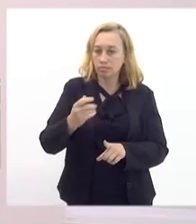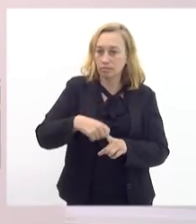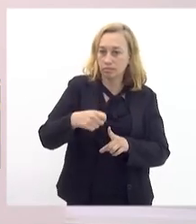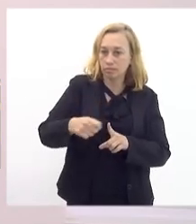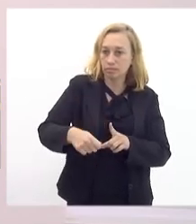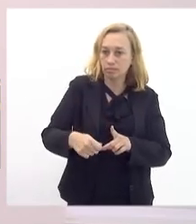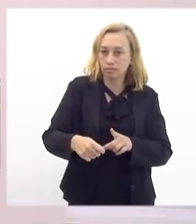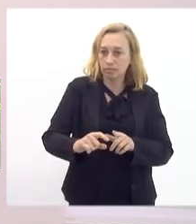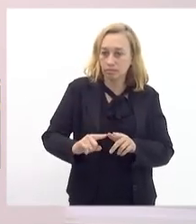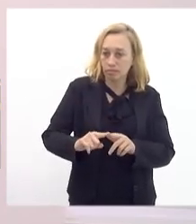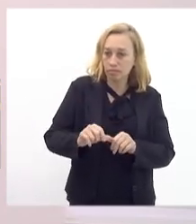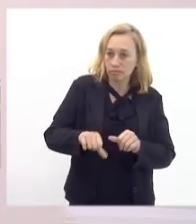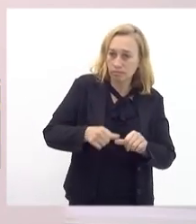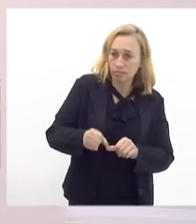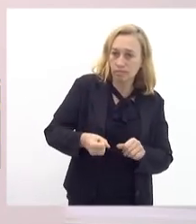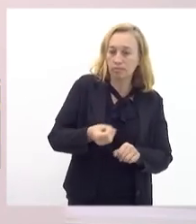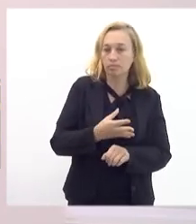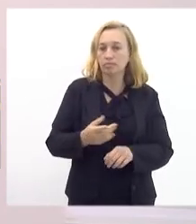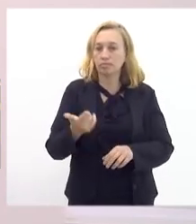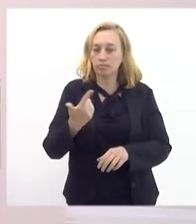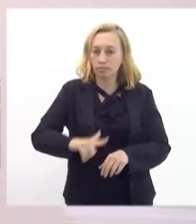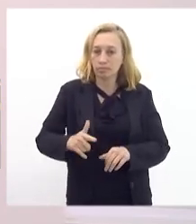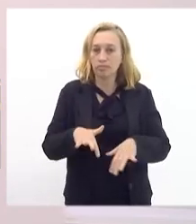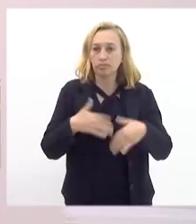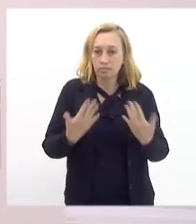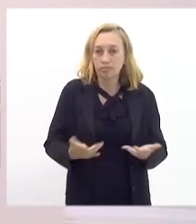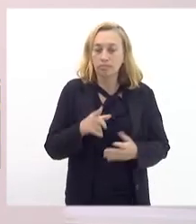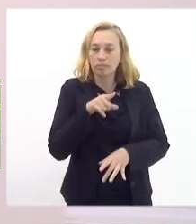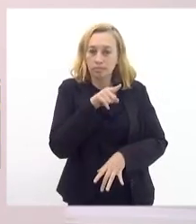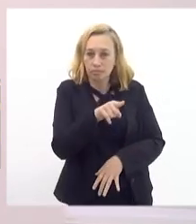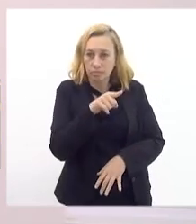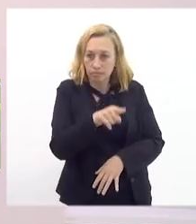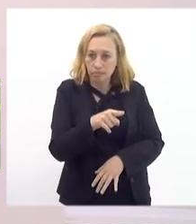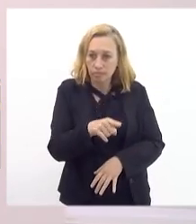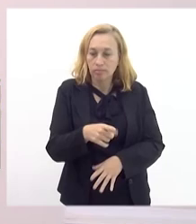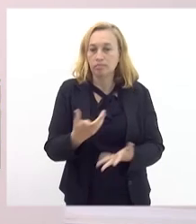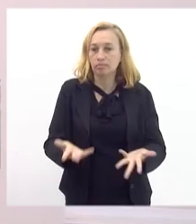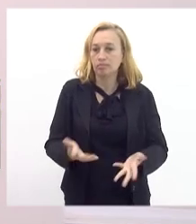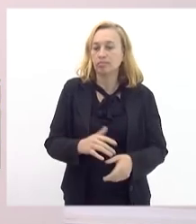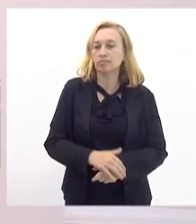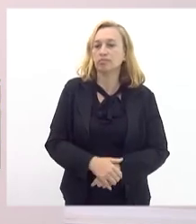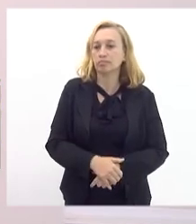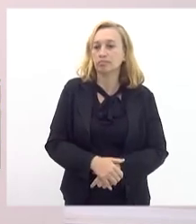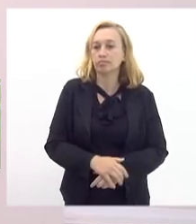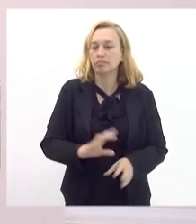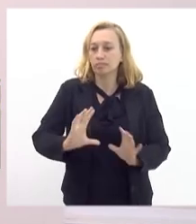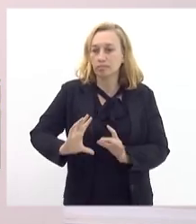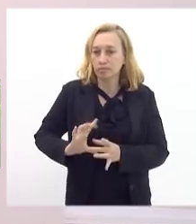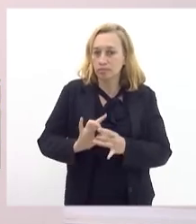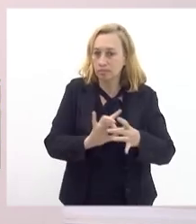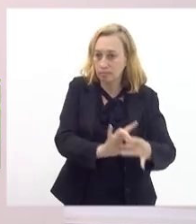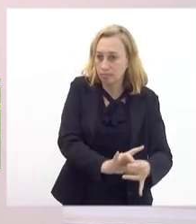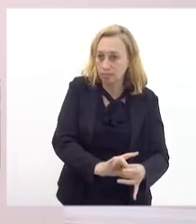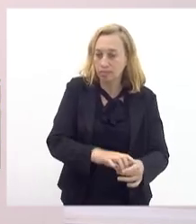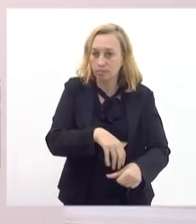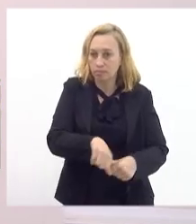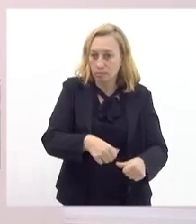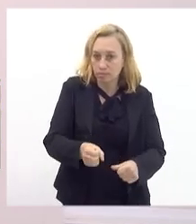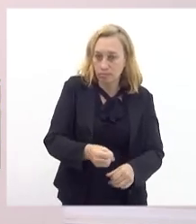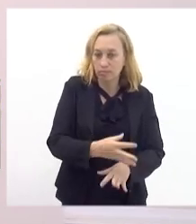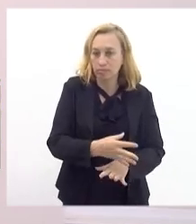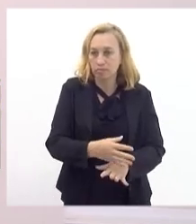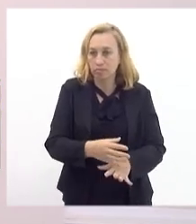que restaurar toda essa área então ali ali você pela viabilidade de conexão e de restauração